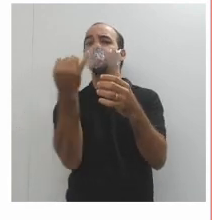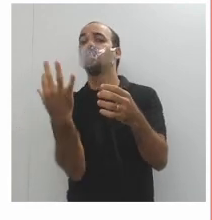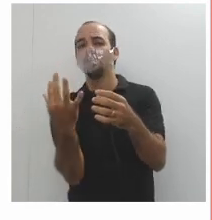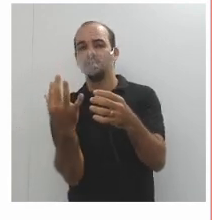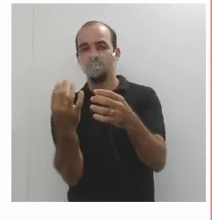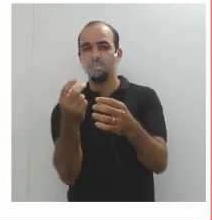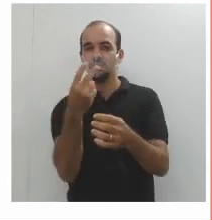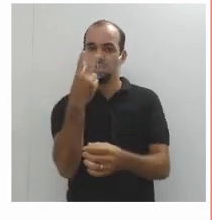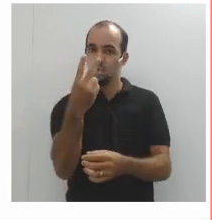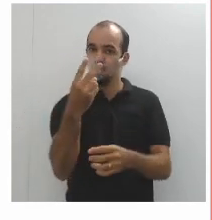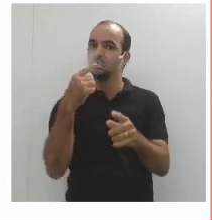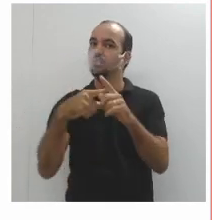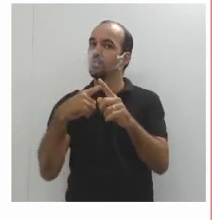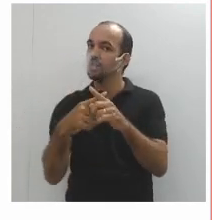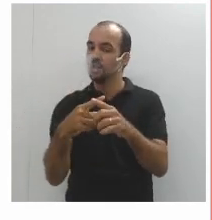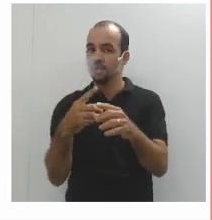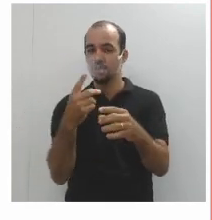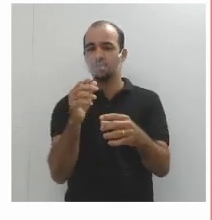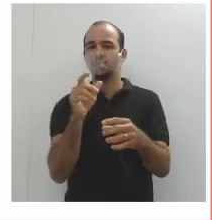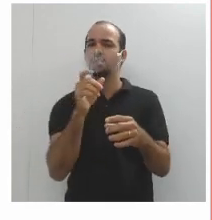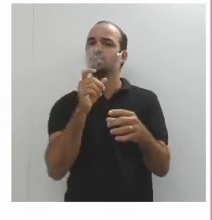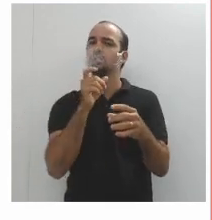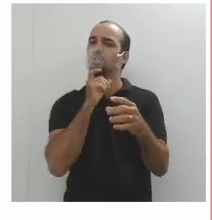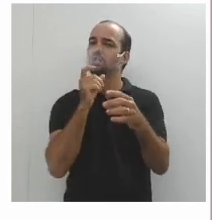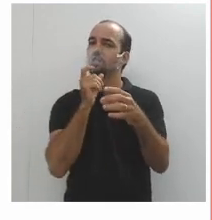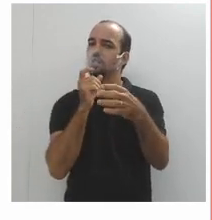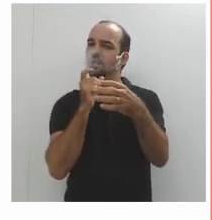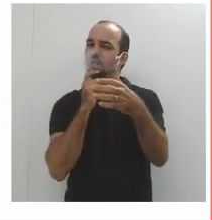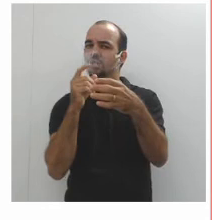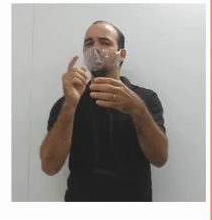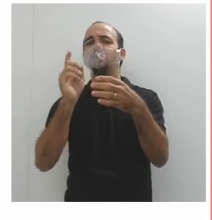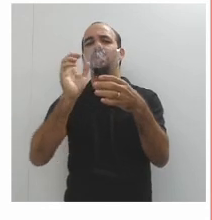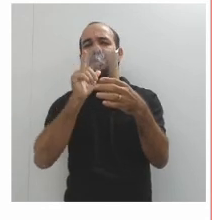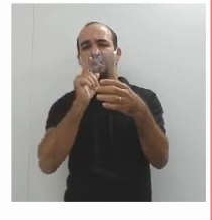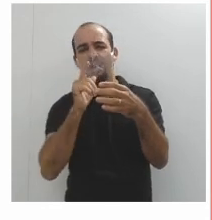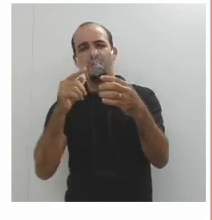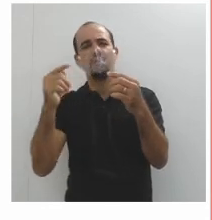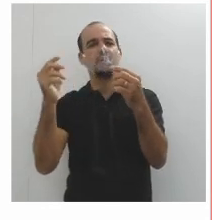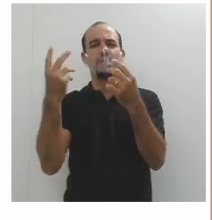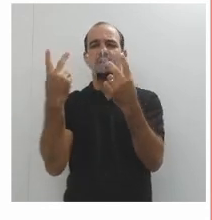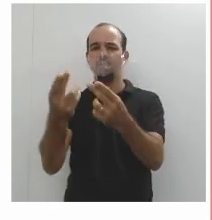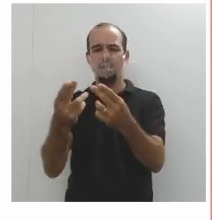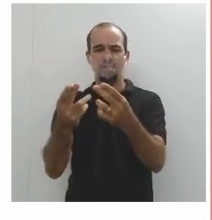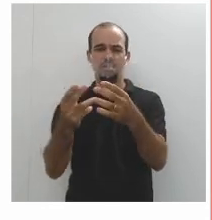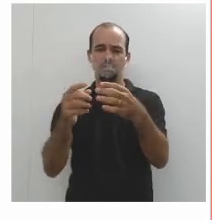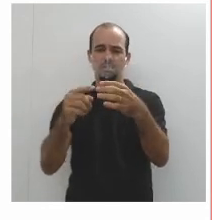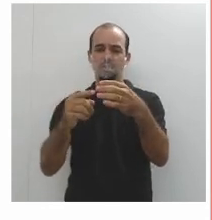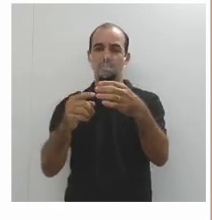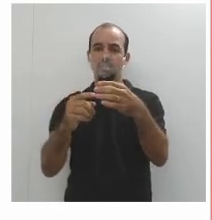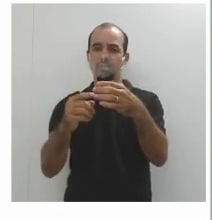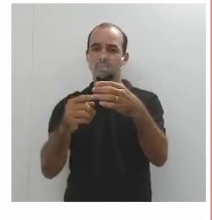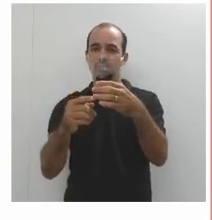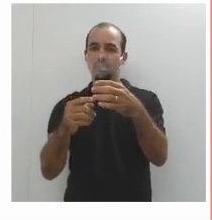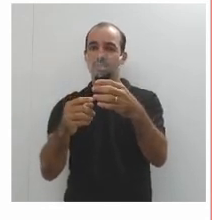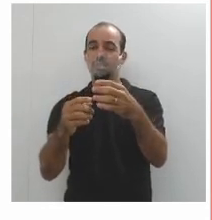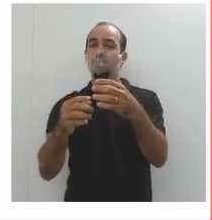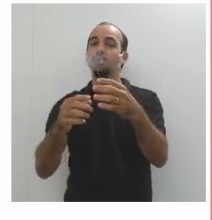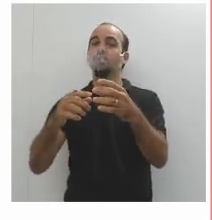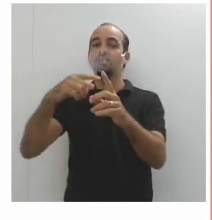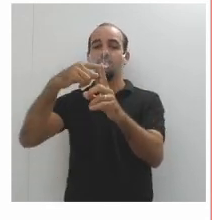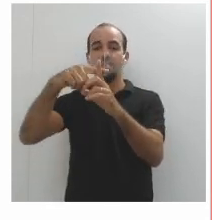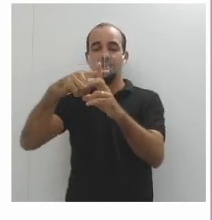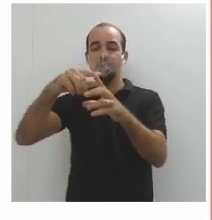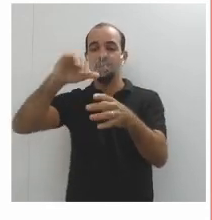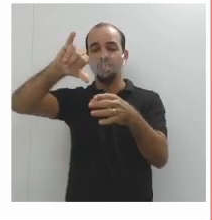seja, água e gelo é apenas um componente. E óleo é um outro componente. Ou